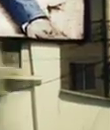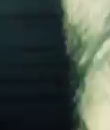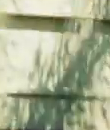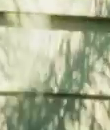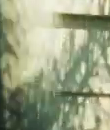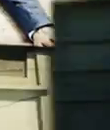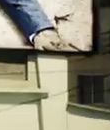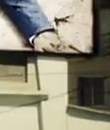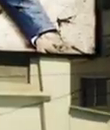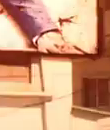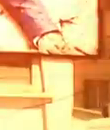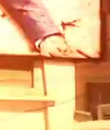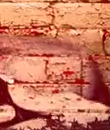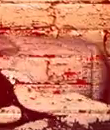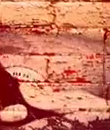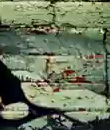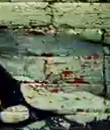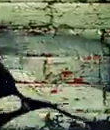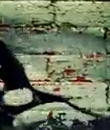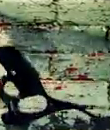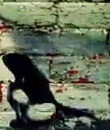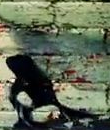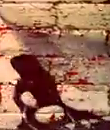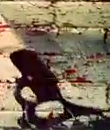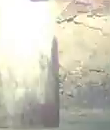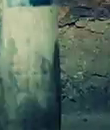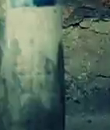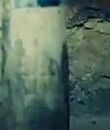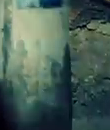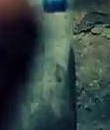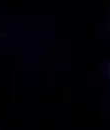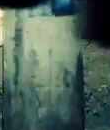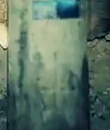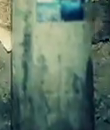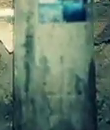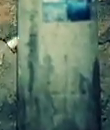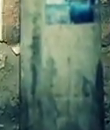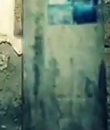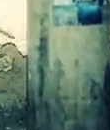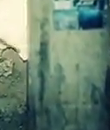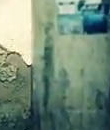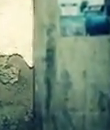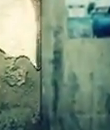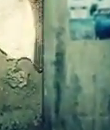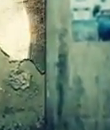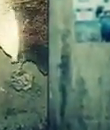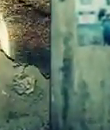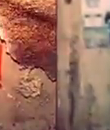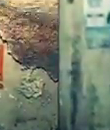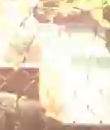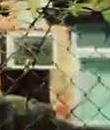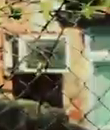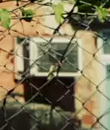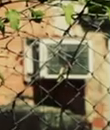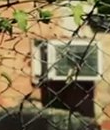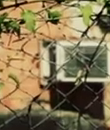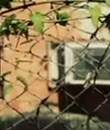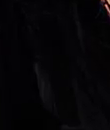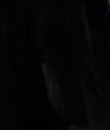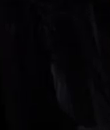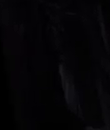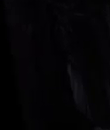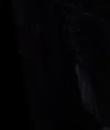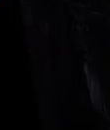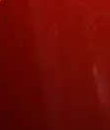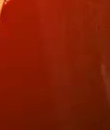A verdade não é amanhã, a verdade é todo dia. Um adolescente chega a 18 anos, tem que ser mandado embora de uma escola só porque ele é deficiente. Chega a ser um absurdo.